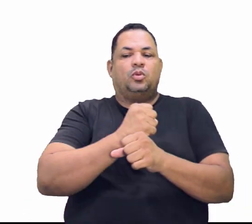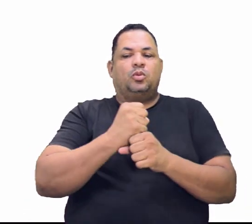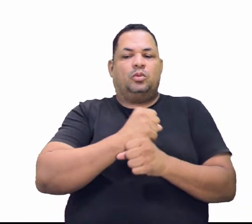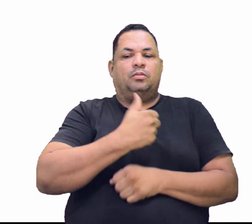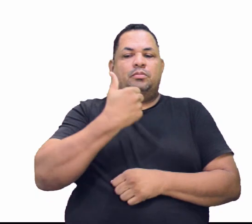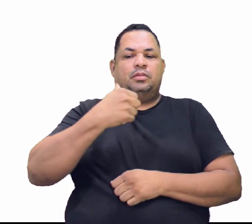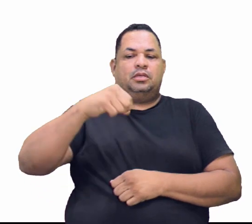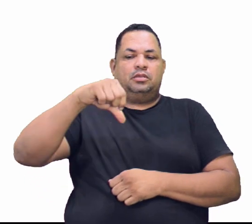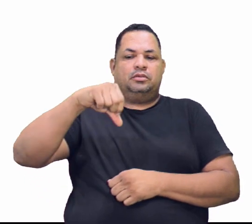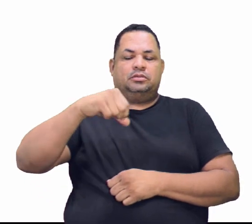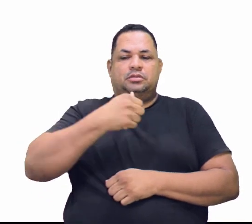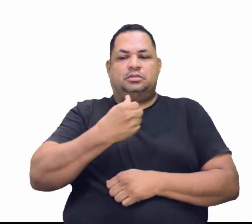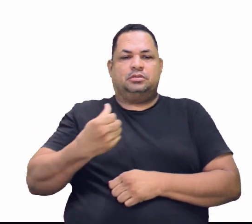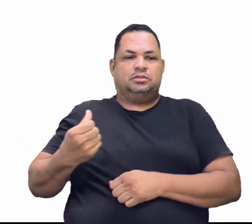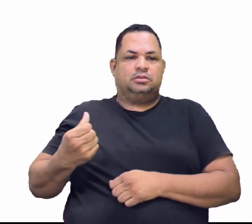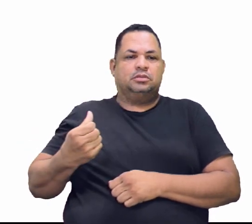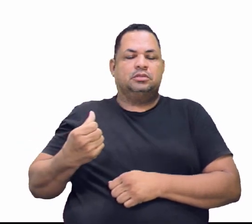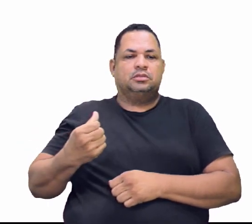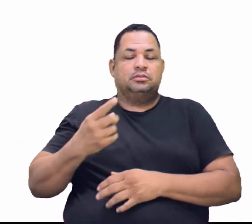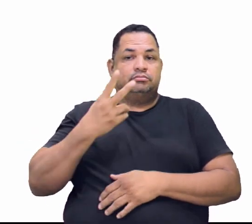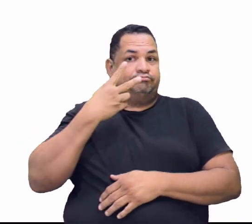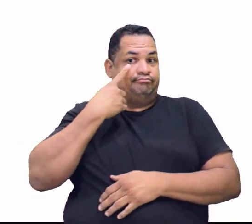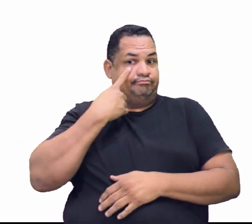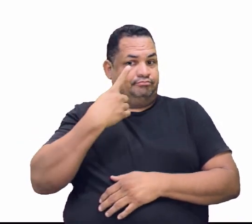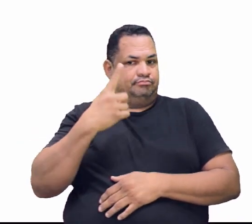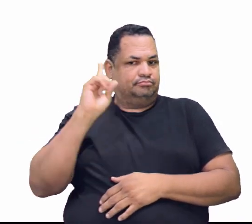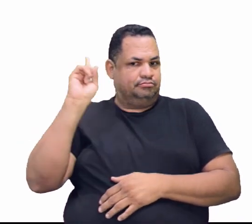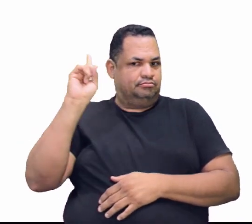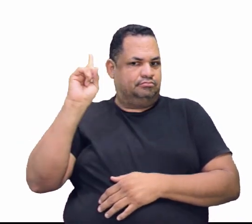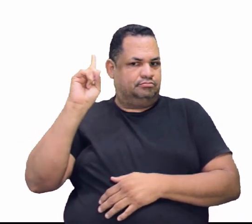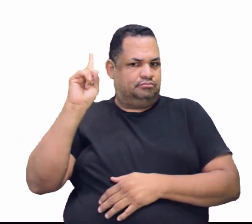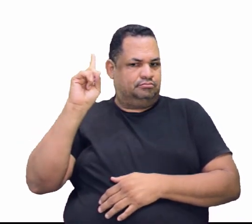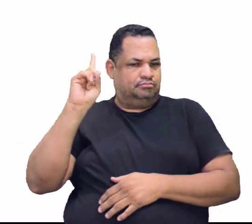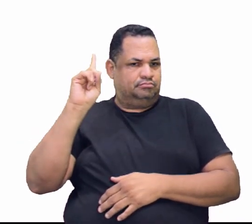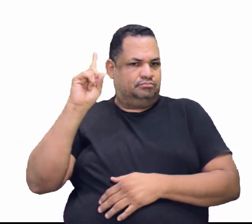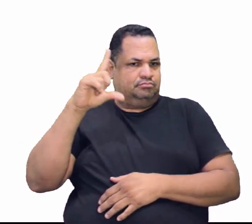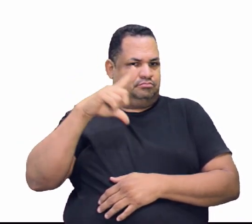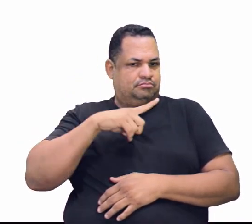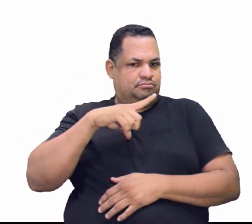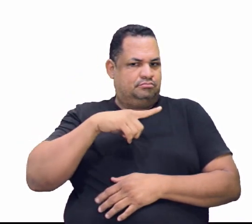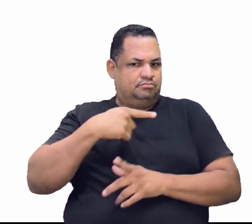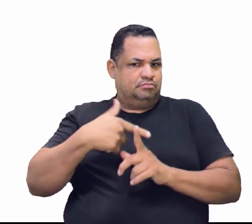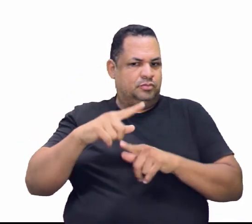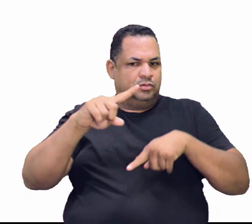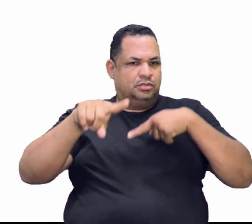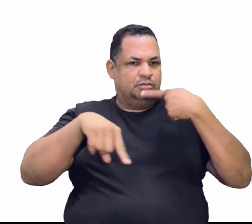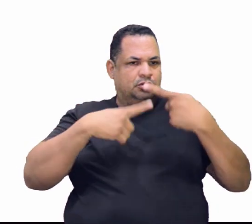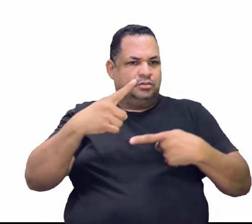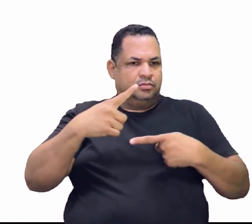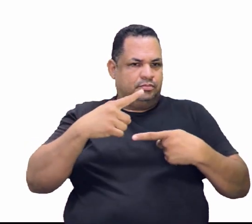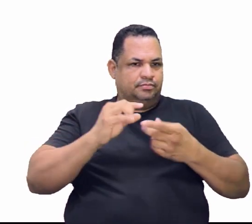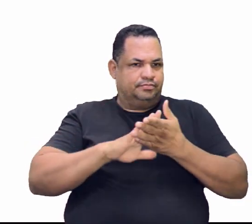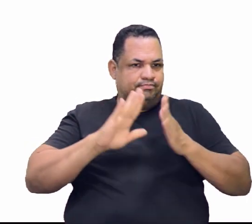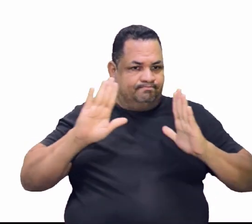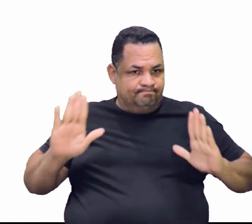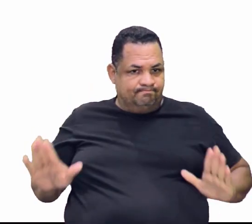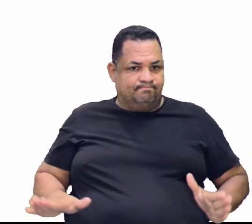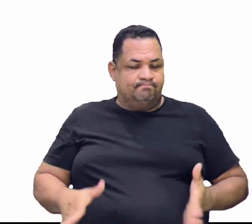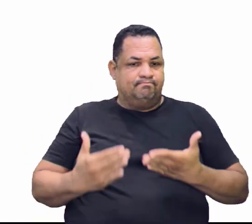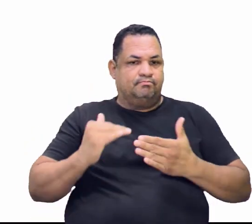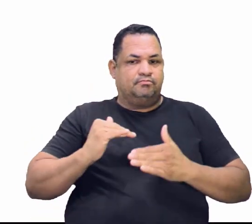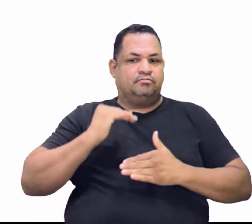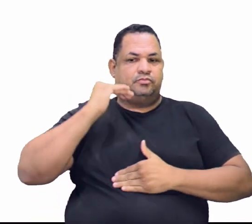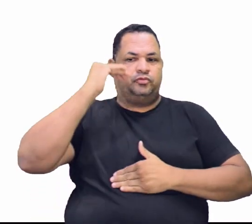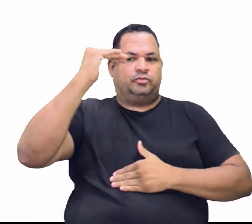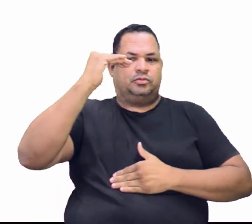de 1916. Prestem bem atenção. Vai ter problema lá para frente. Foi